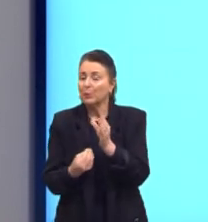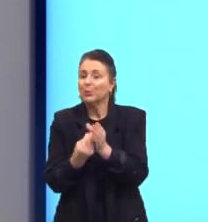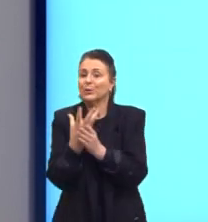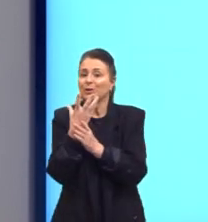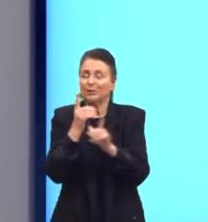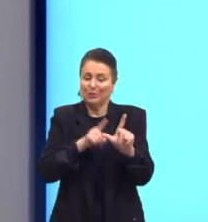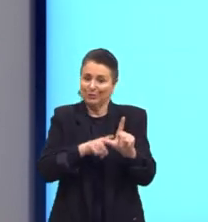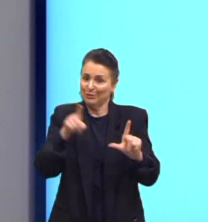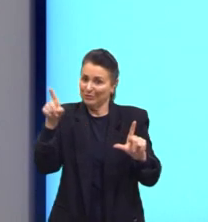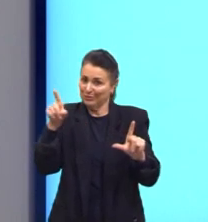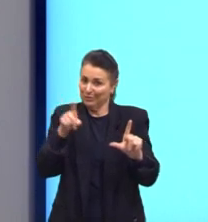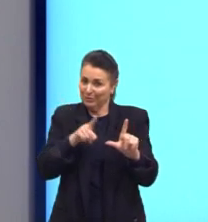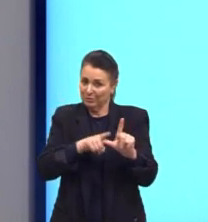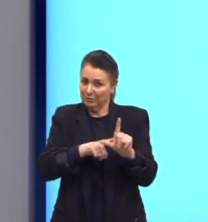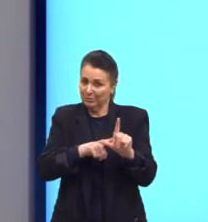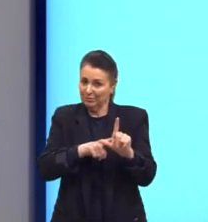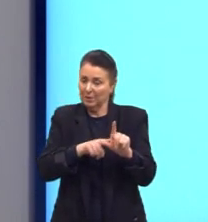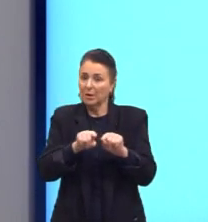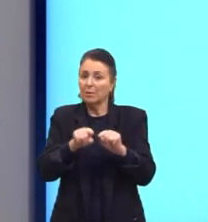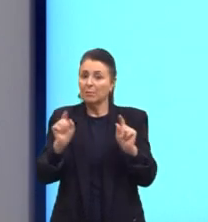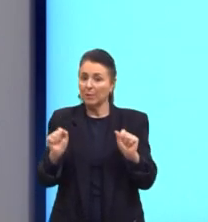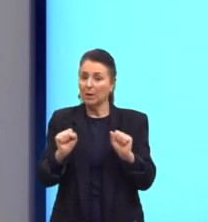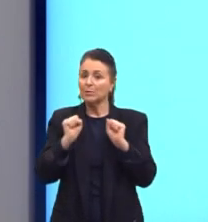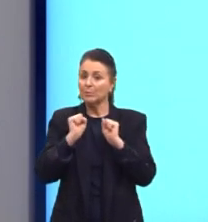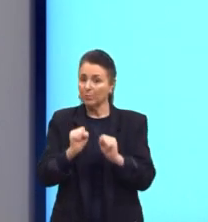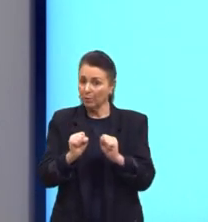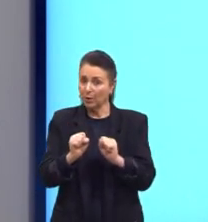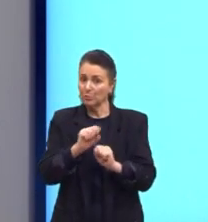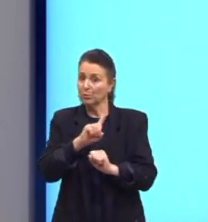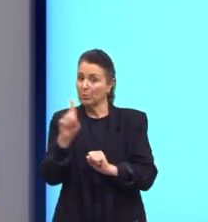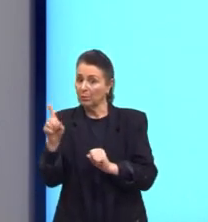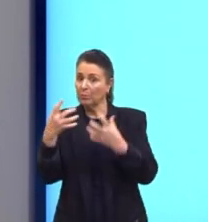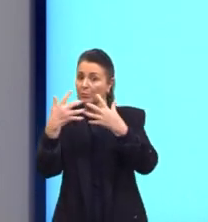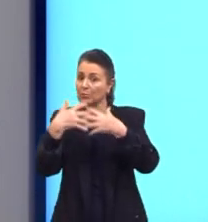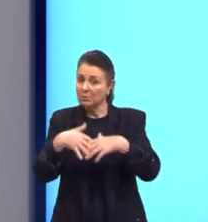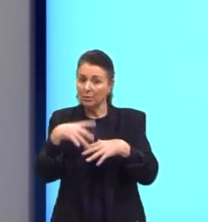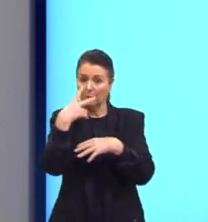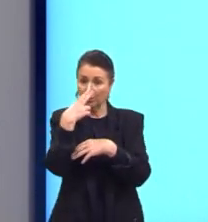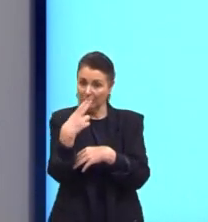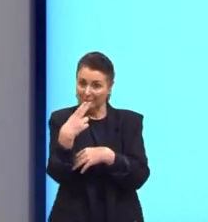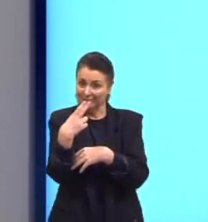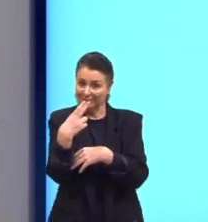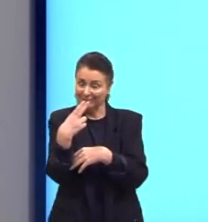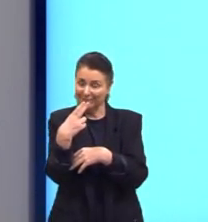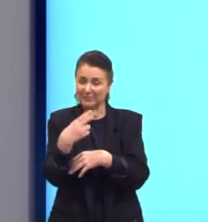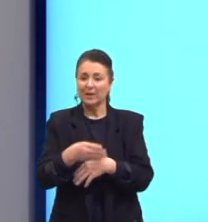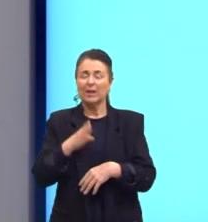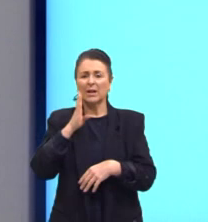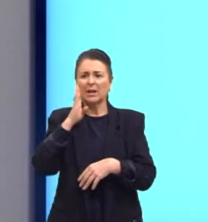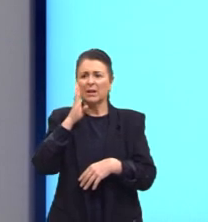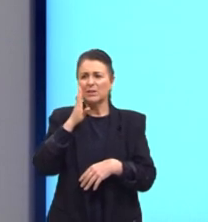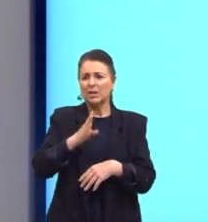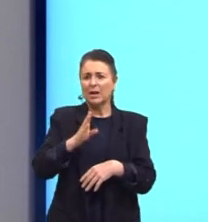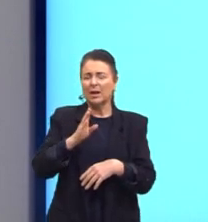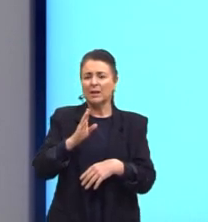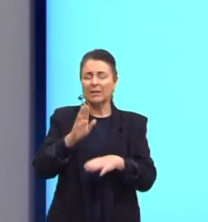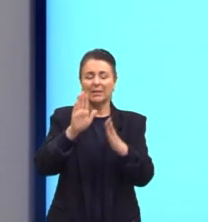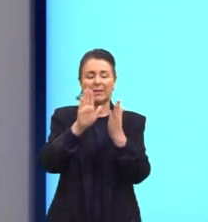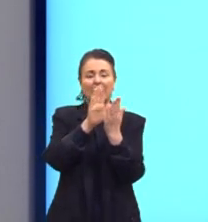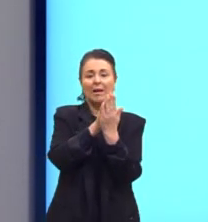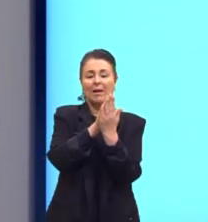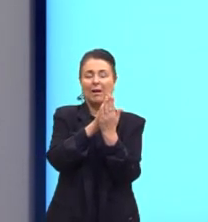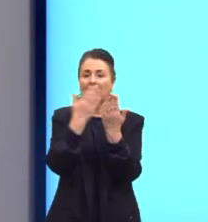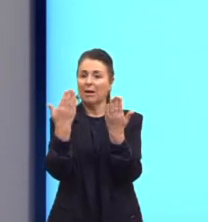deve ter a mesma origem evolutiva mas pode ter ou não a mesma função e já na analogia